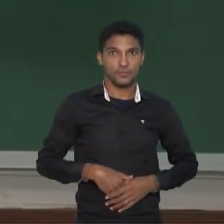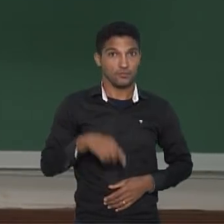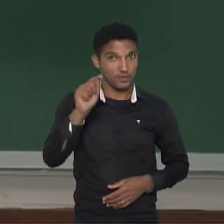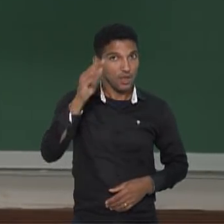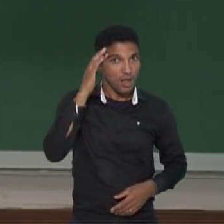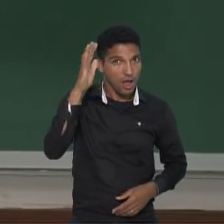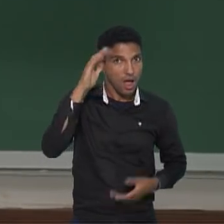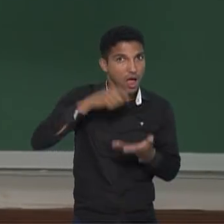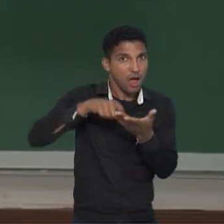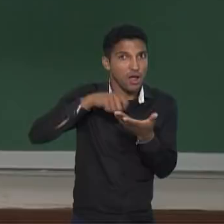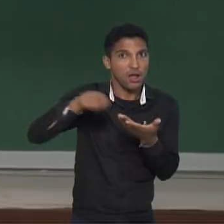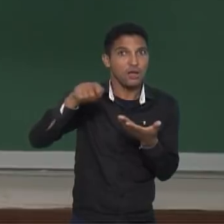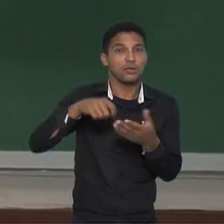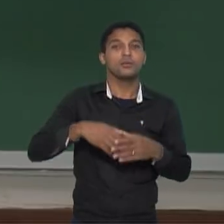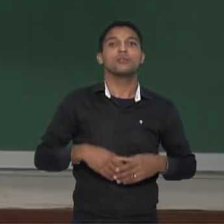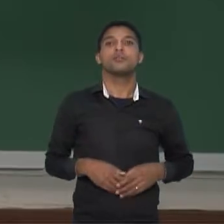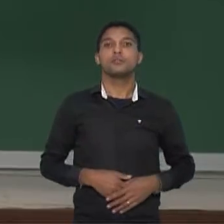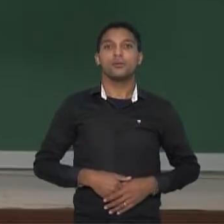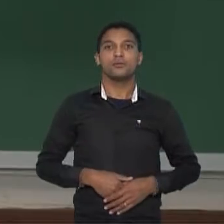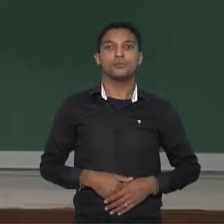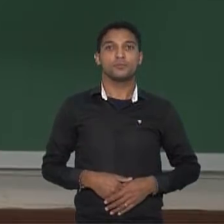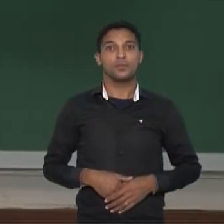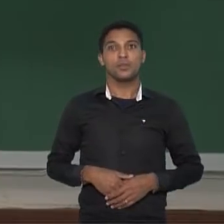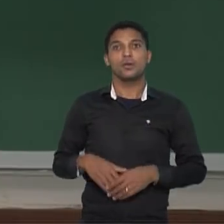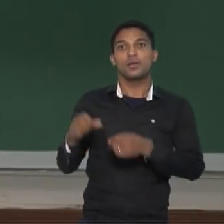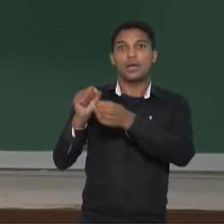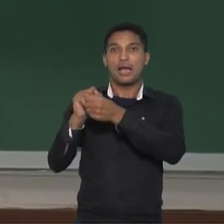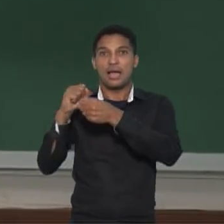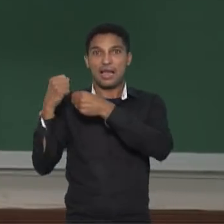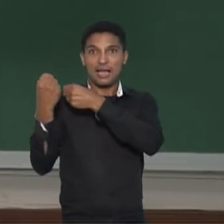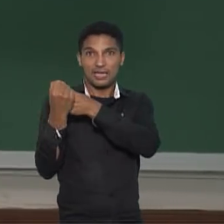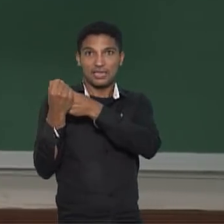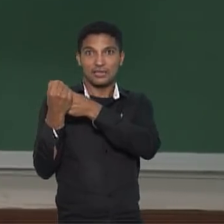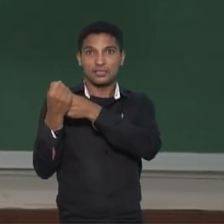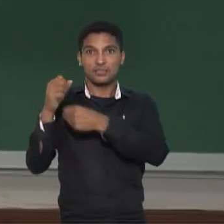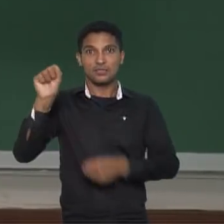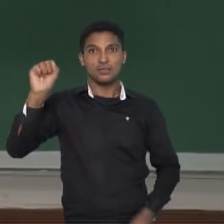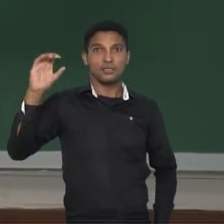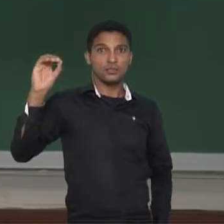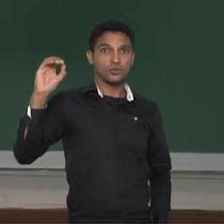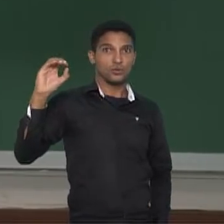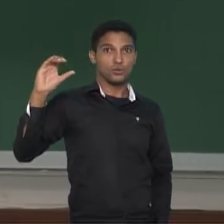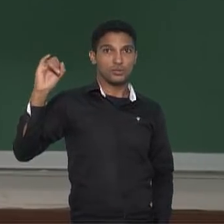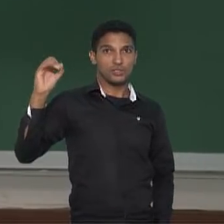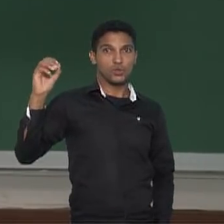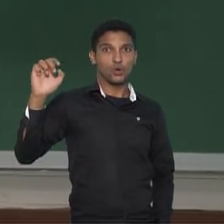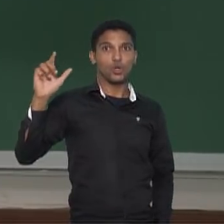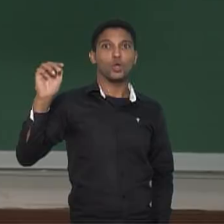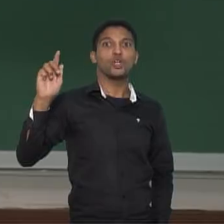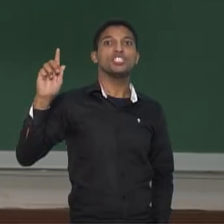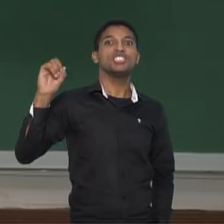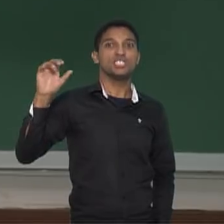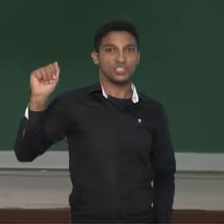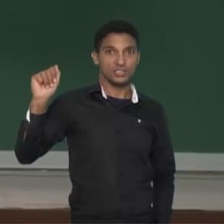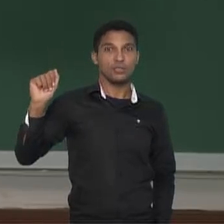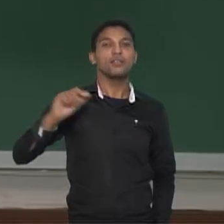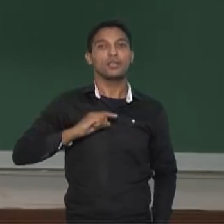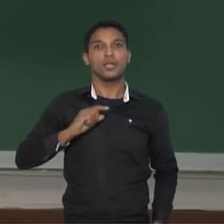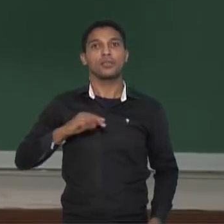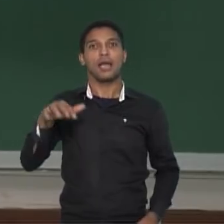mas a sociologia voltada para essa questão ecológica é gigante também, tem muita coisa para a gente